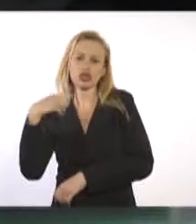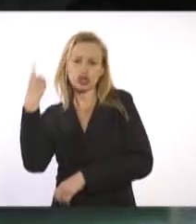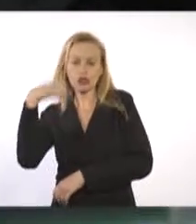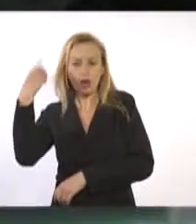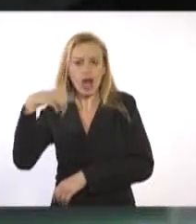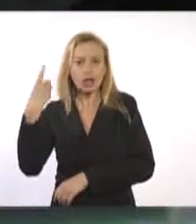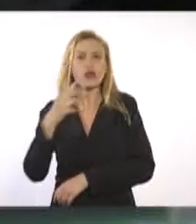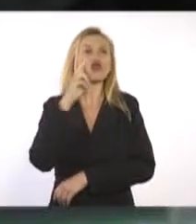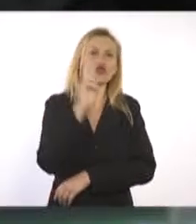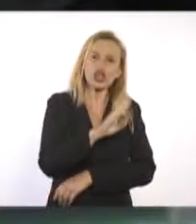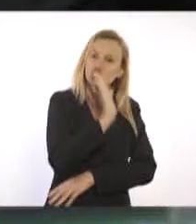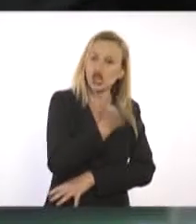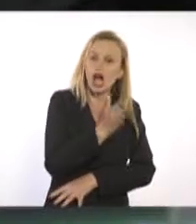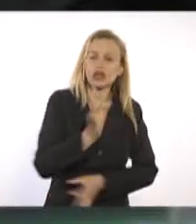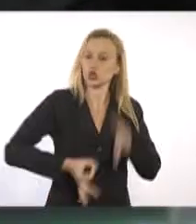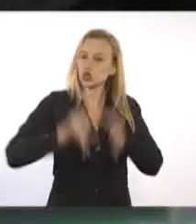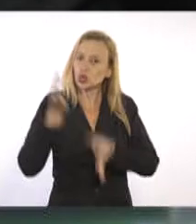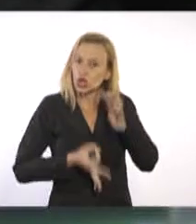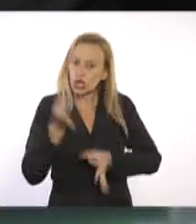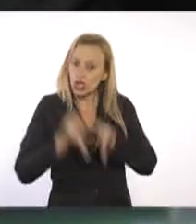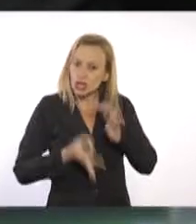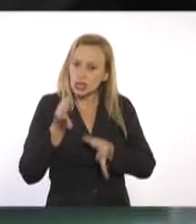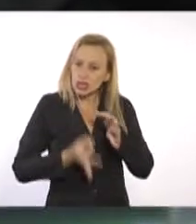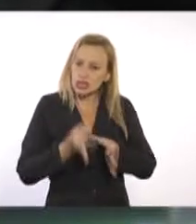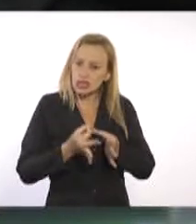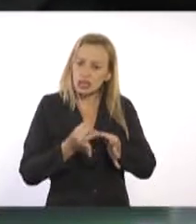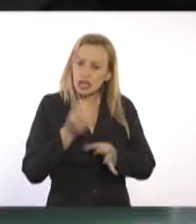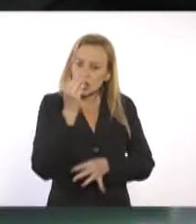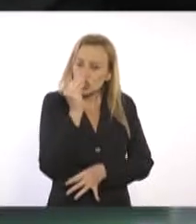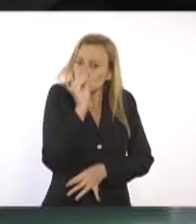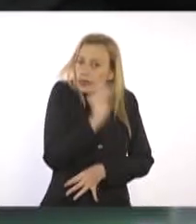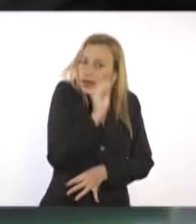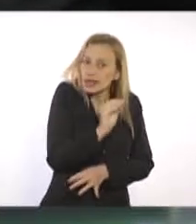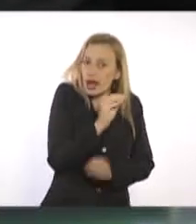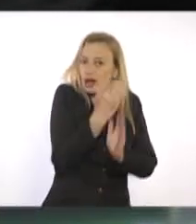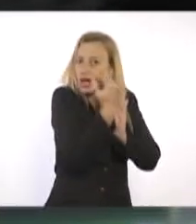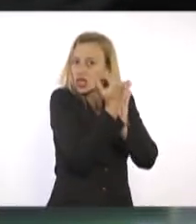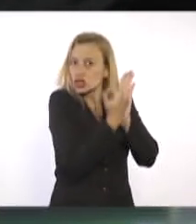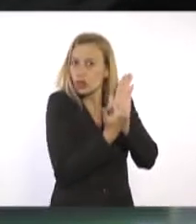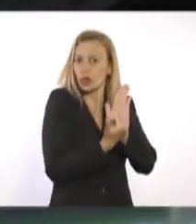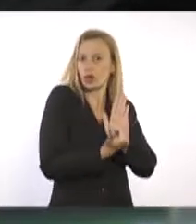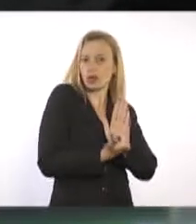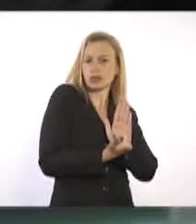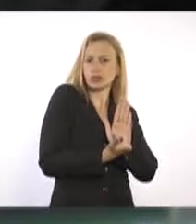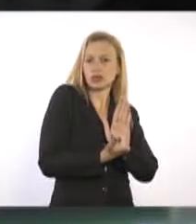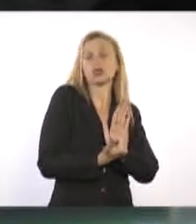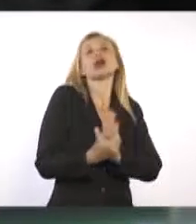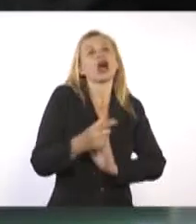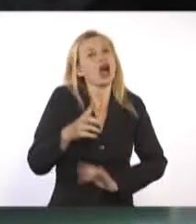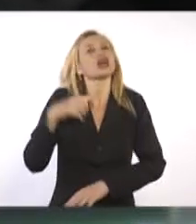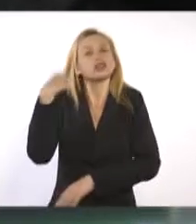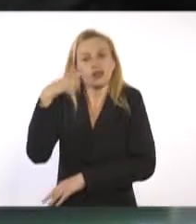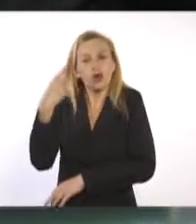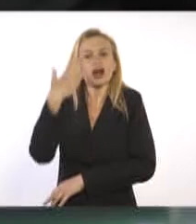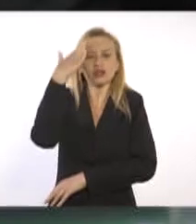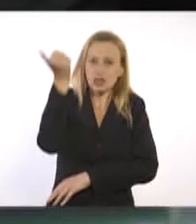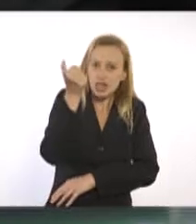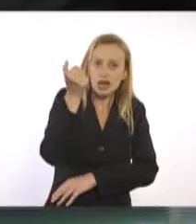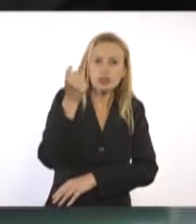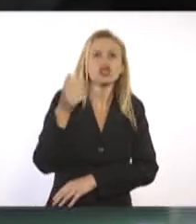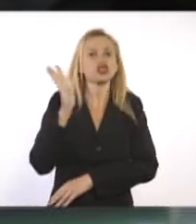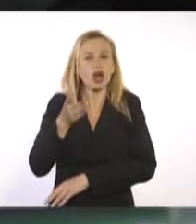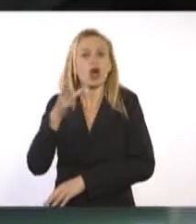desrespeitar tanto a essência da norma como a literalidade dela. Quem aqui é advogado sabe que já escutou diversas vezes